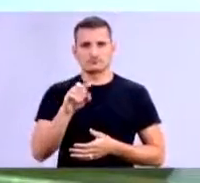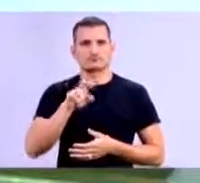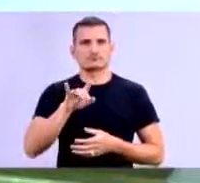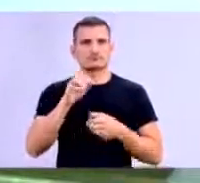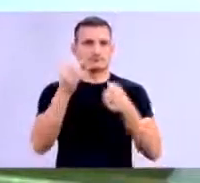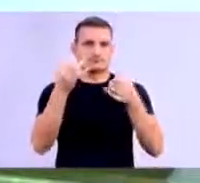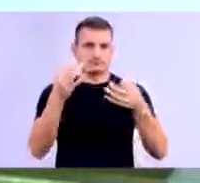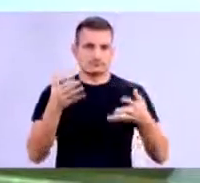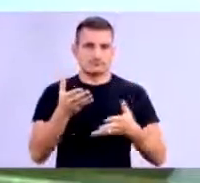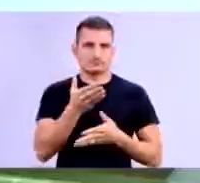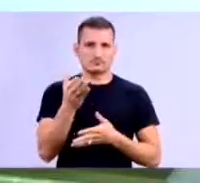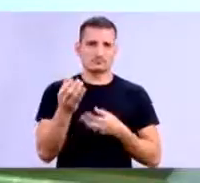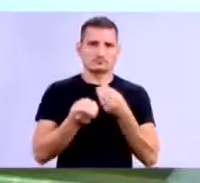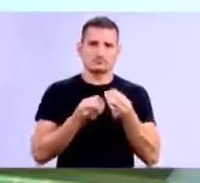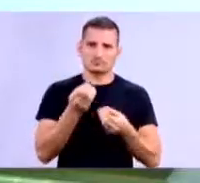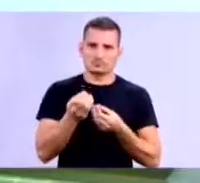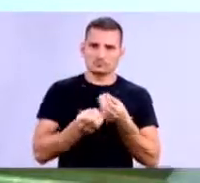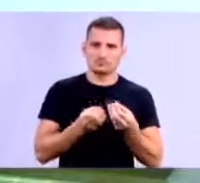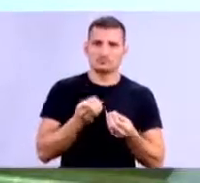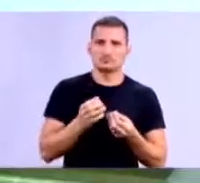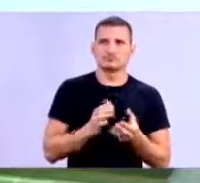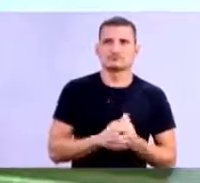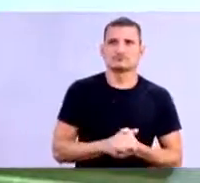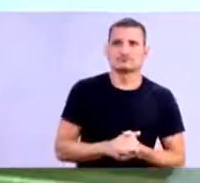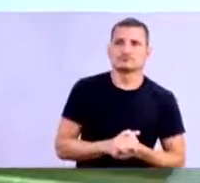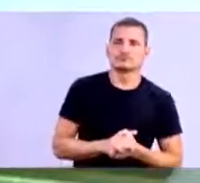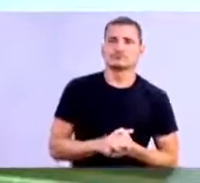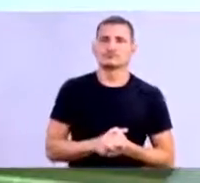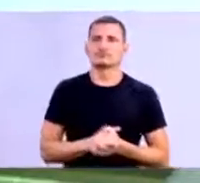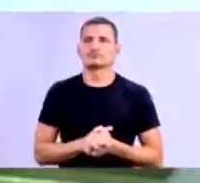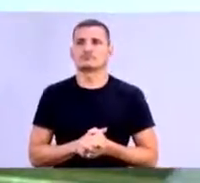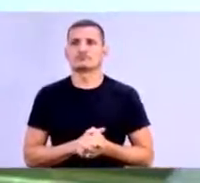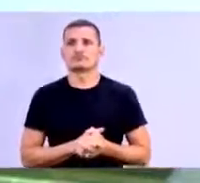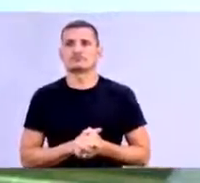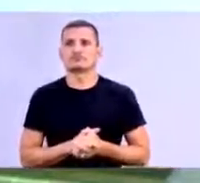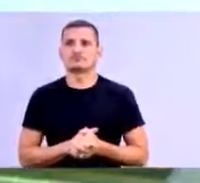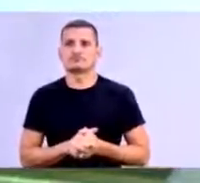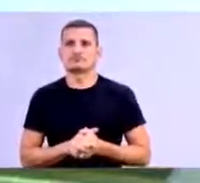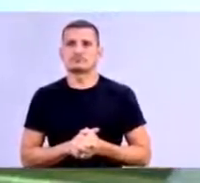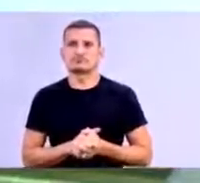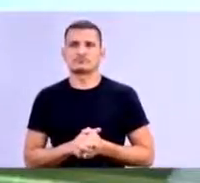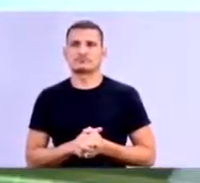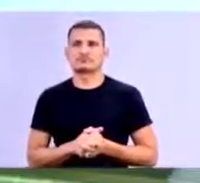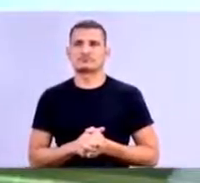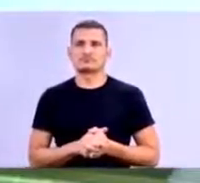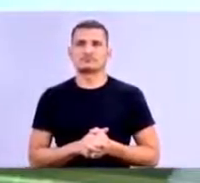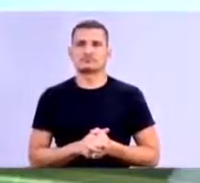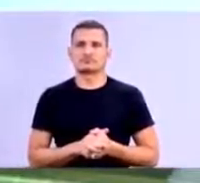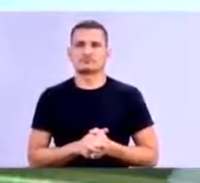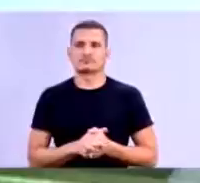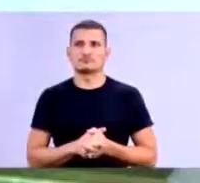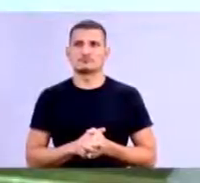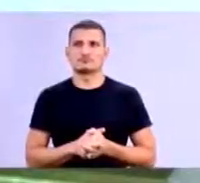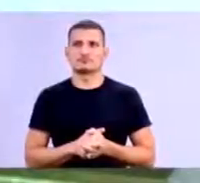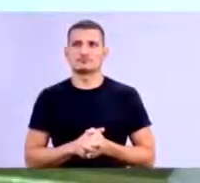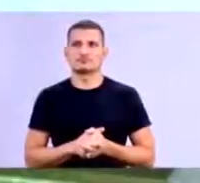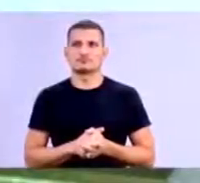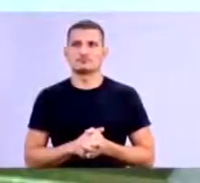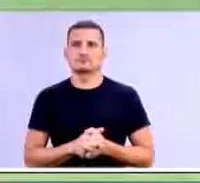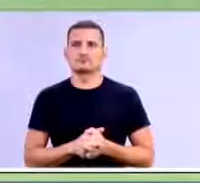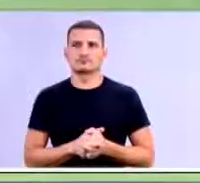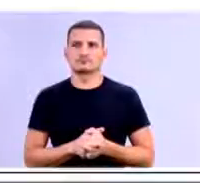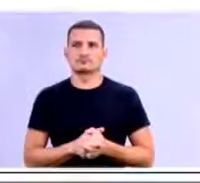explicar como proceder para realizar determinada ação. Tá certo? E quando